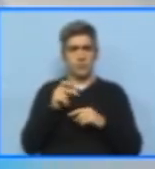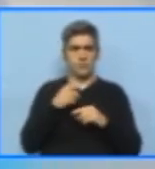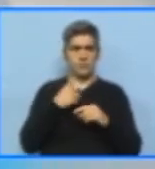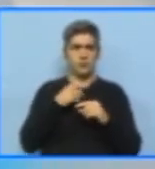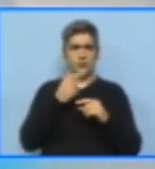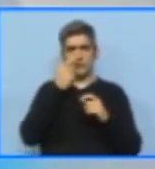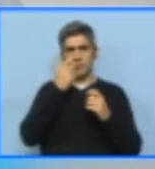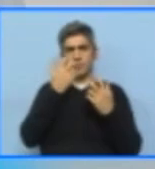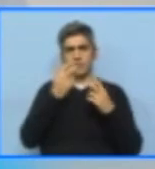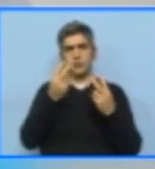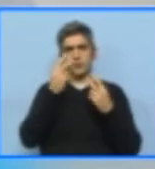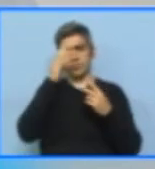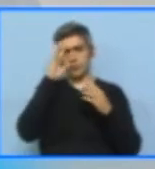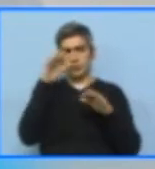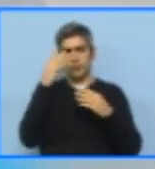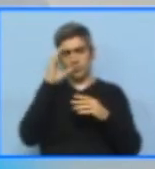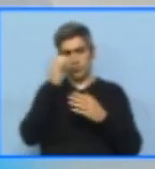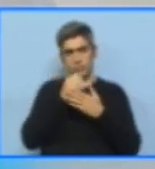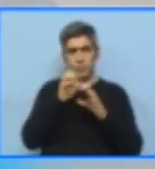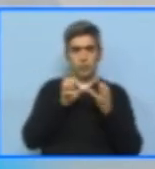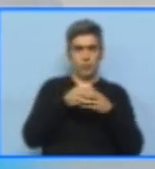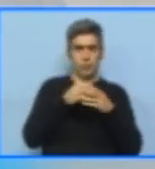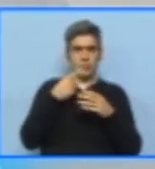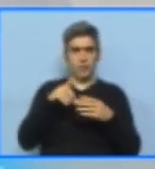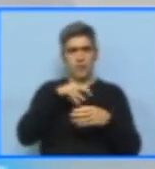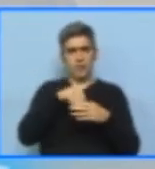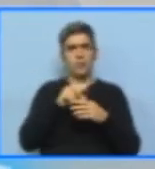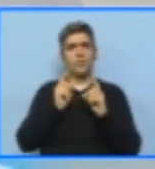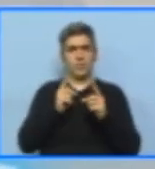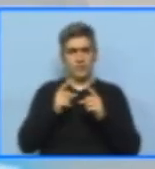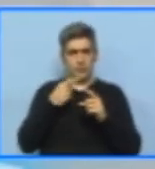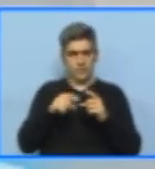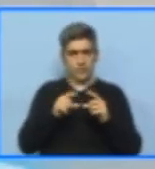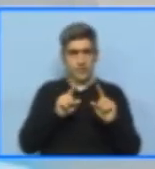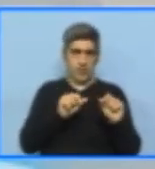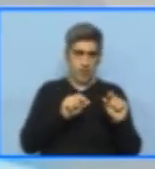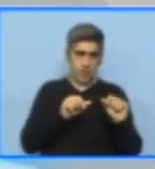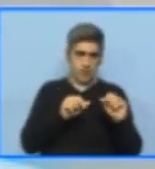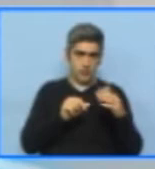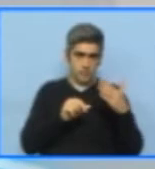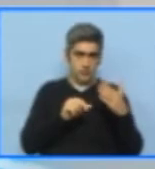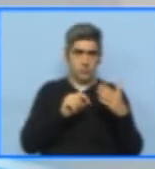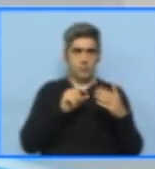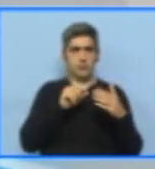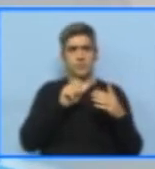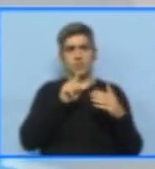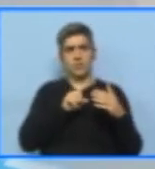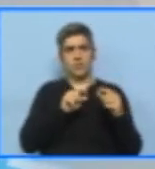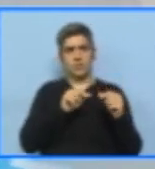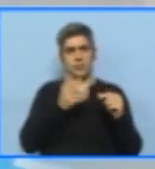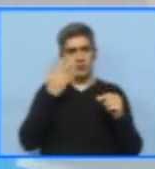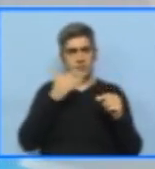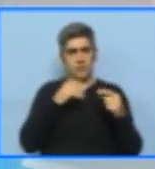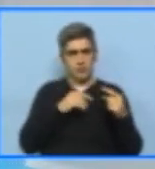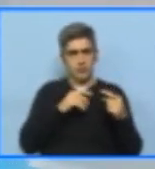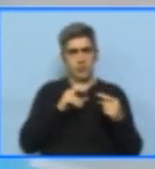os telespectadores se calhar nem têm ideia, não é? O Grupo Renascença incorpora a Rádio Renascença, o canal 1 da Renascença, como assim dizíamos,